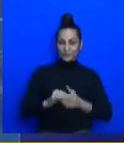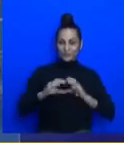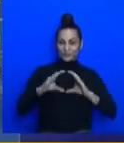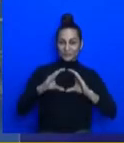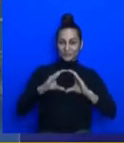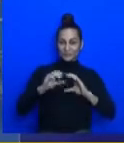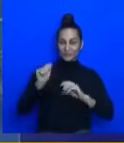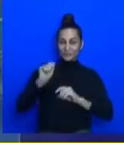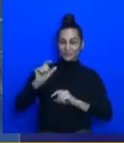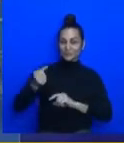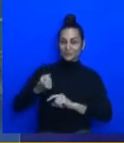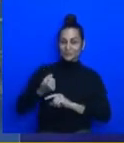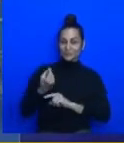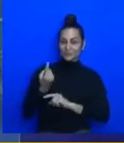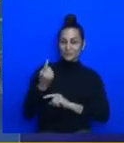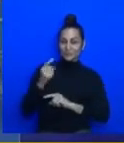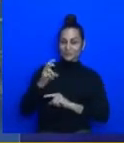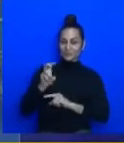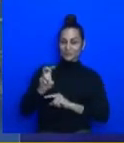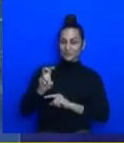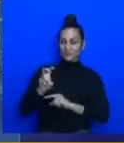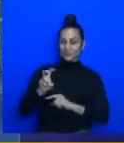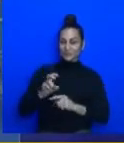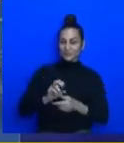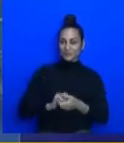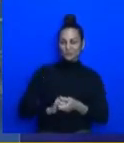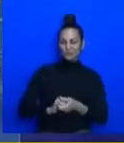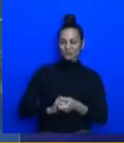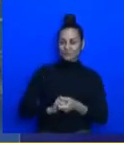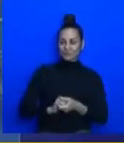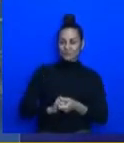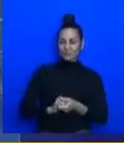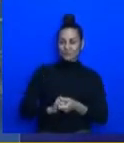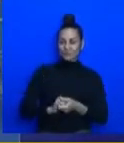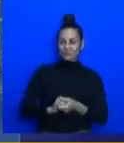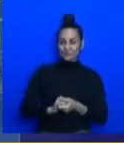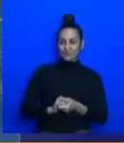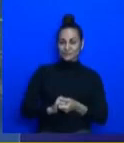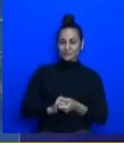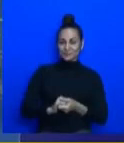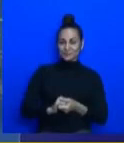Bola azul, número 15. Azul, 15.